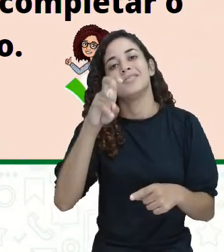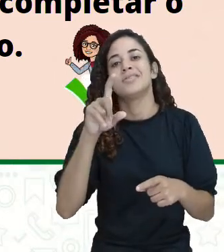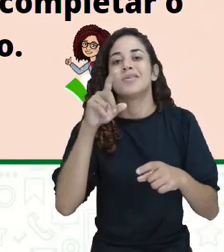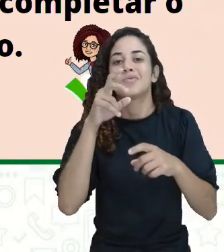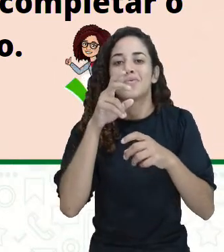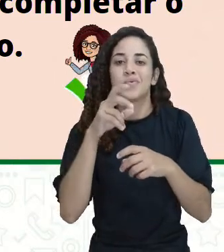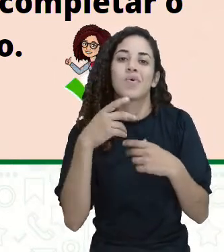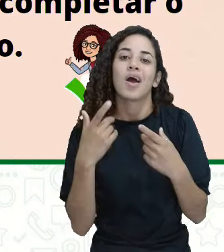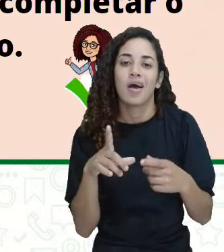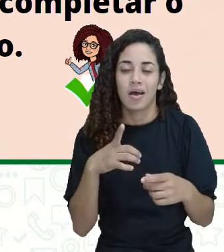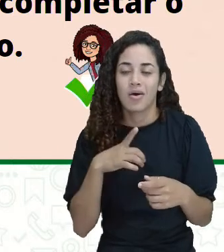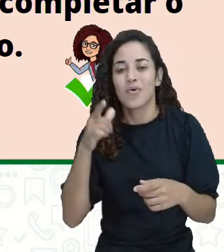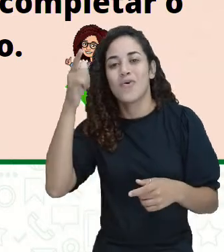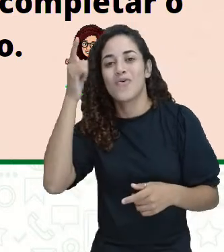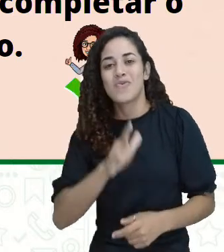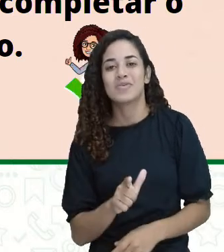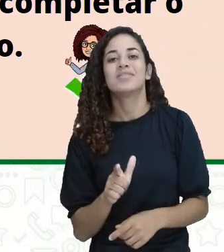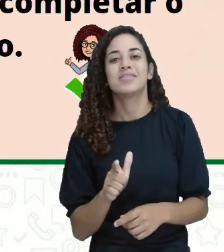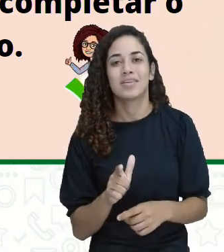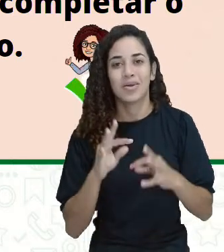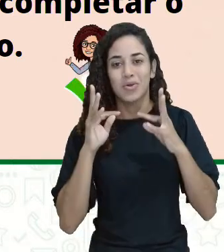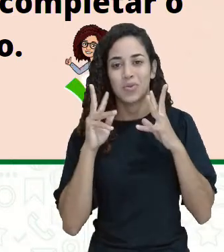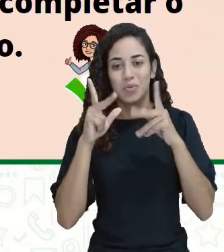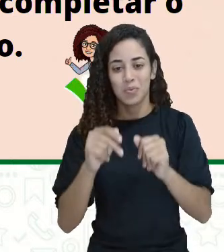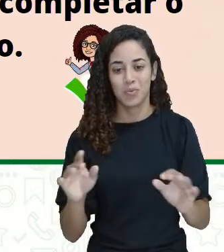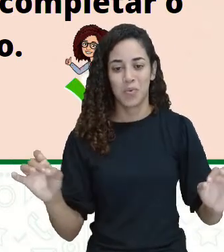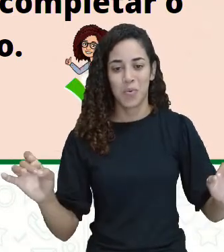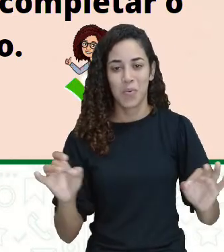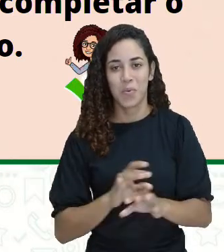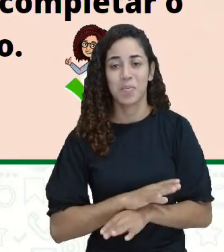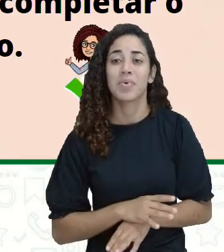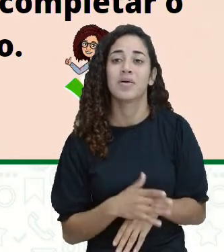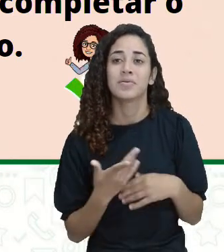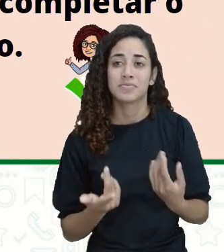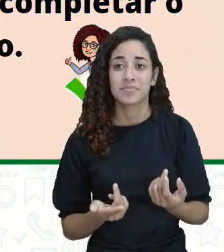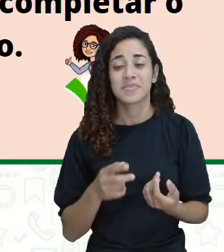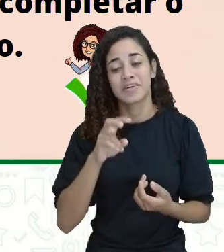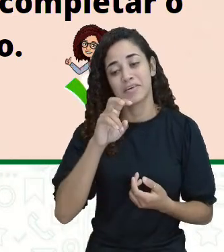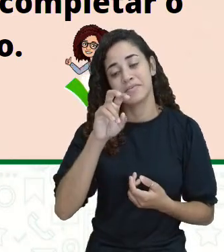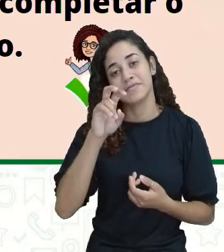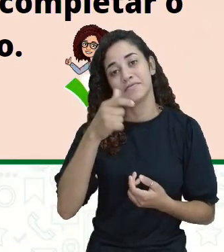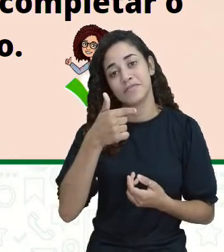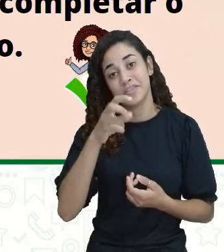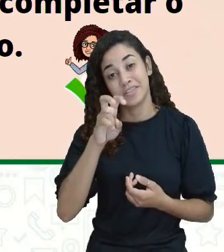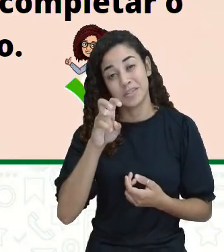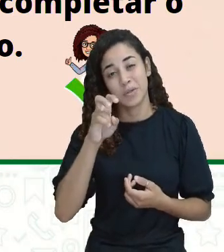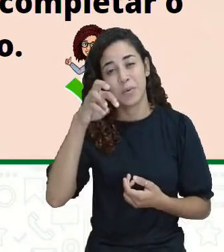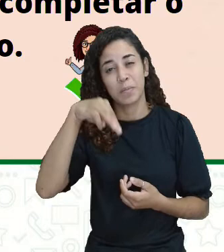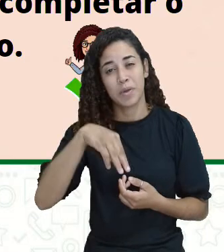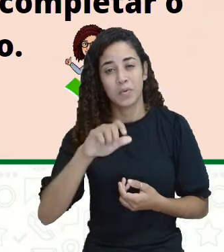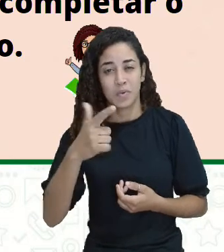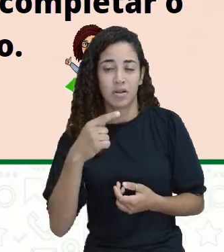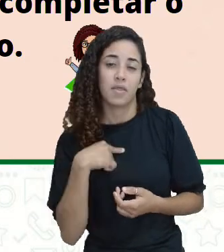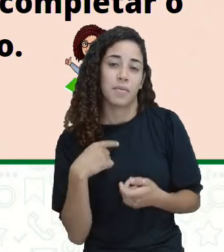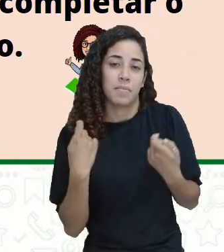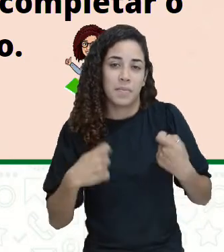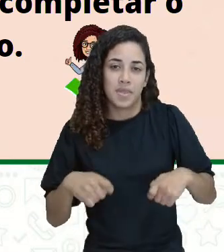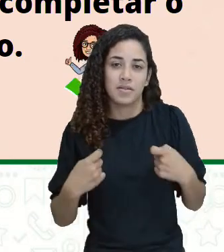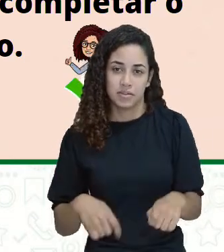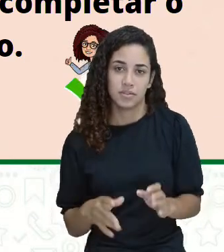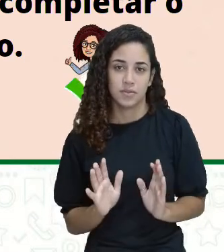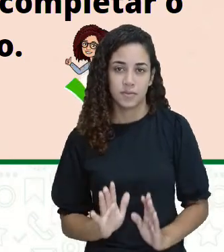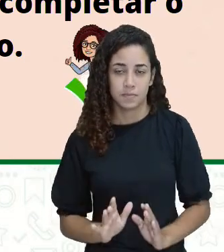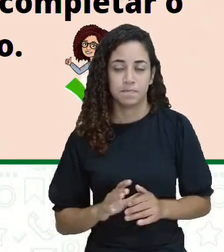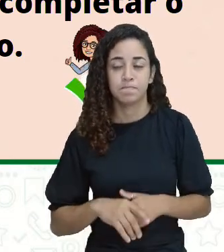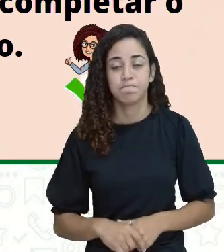para completar esse piso. Percebem? Então, 25 metros quadrados é o que eu preciso, é o que é necessário,